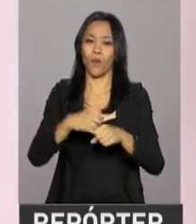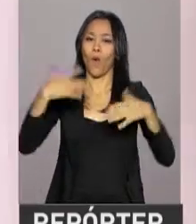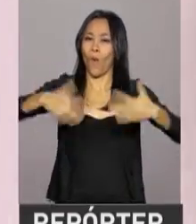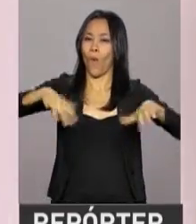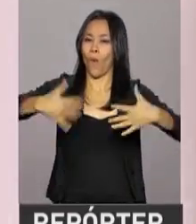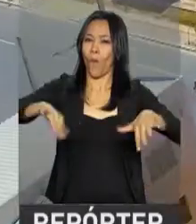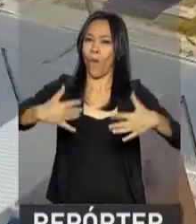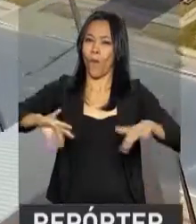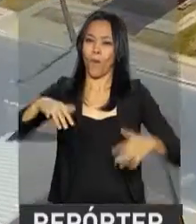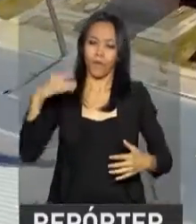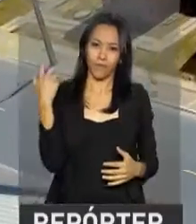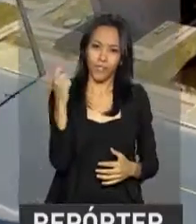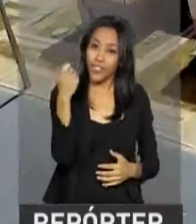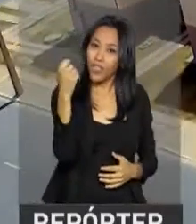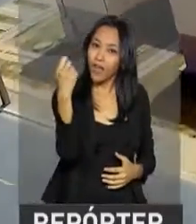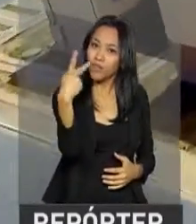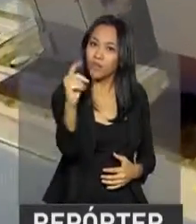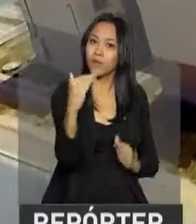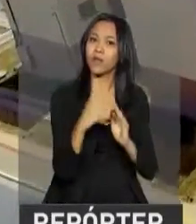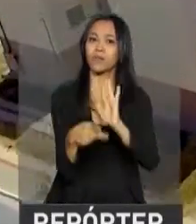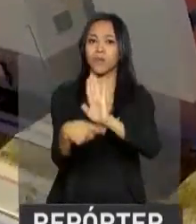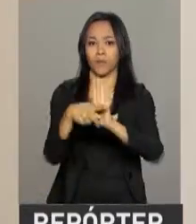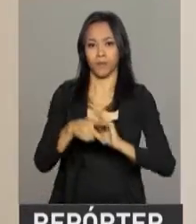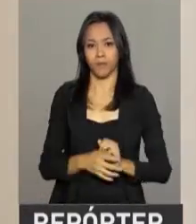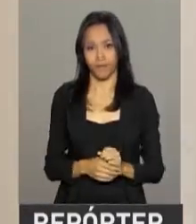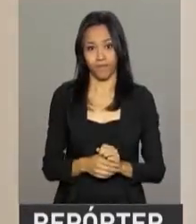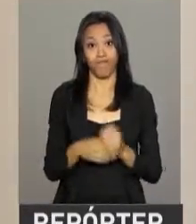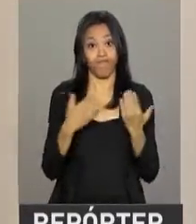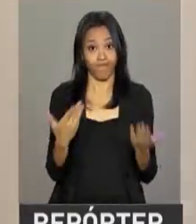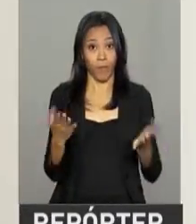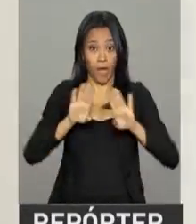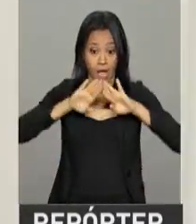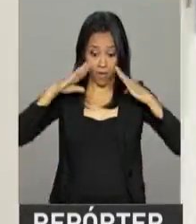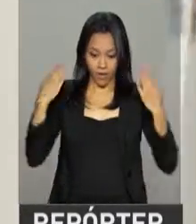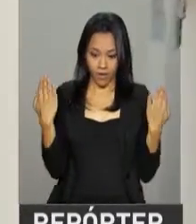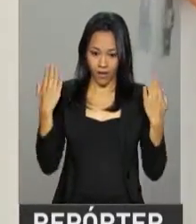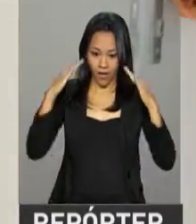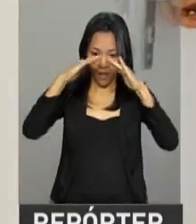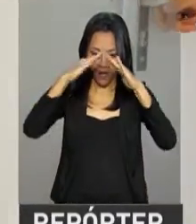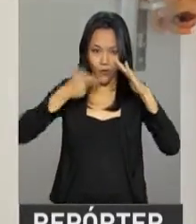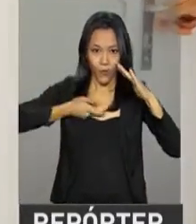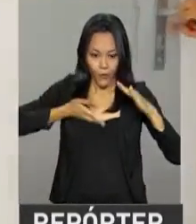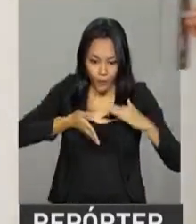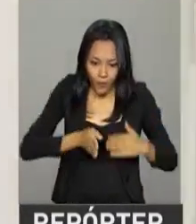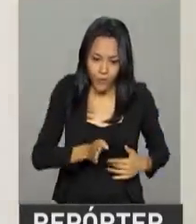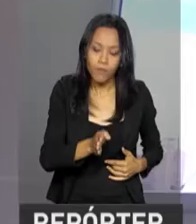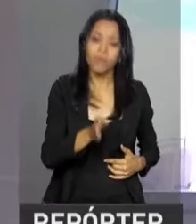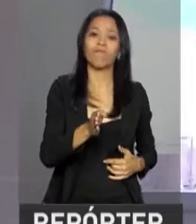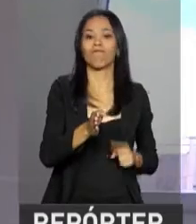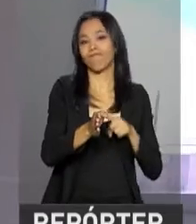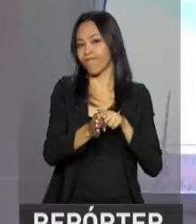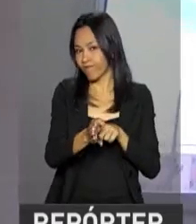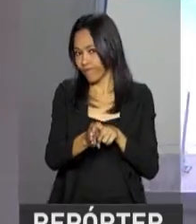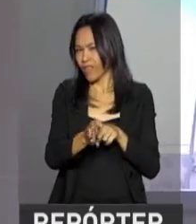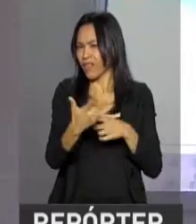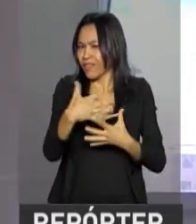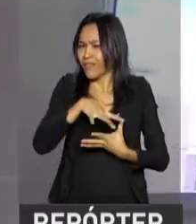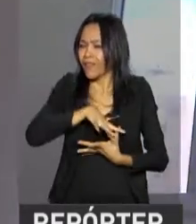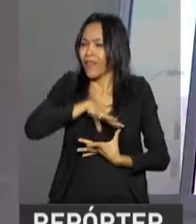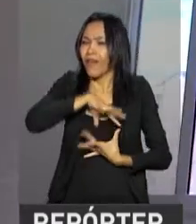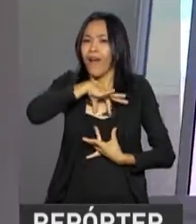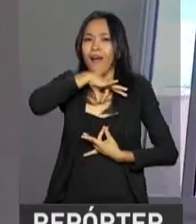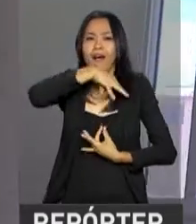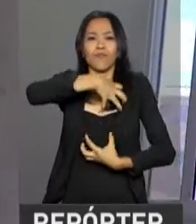ou seja com a chave da sua casa própria ao abrir a porta de seu novo lar deixe o espírito de natal